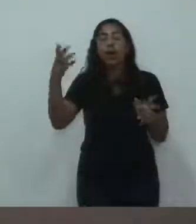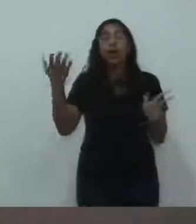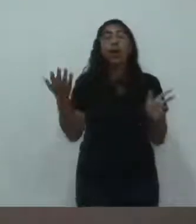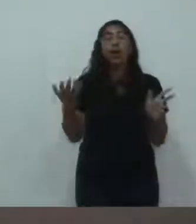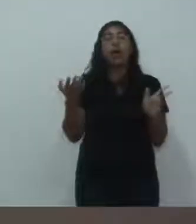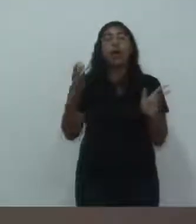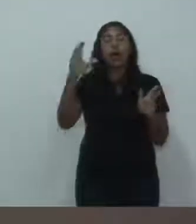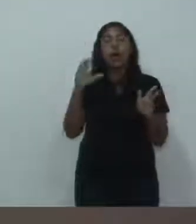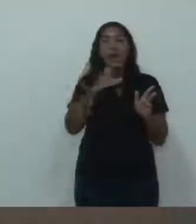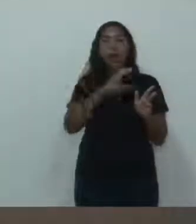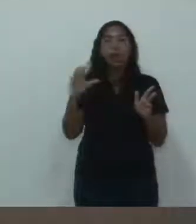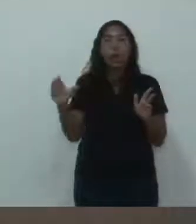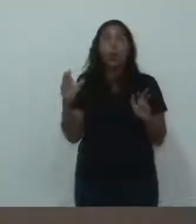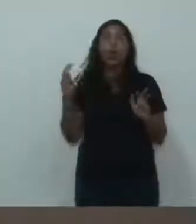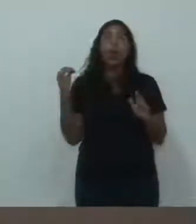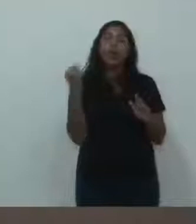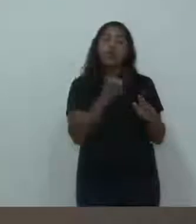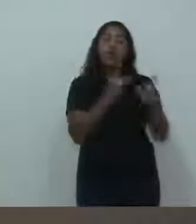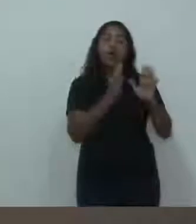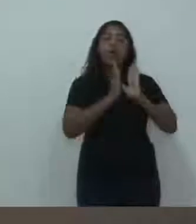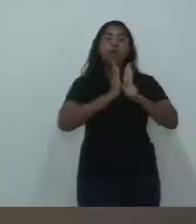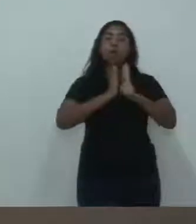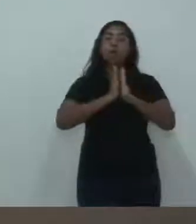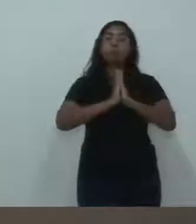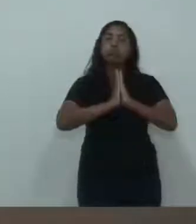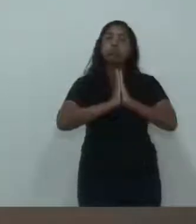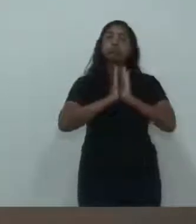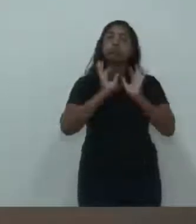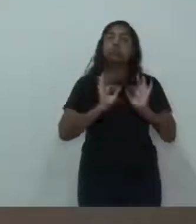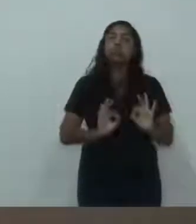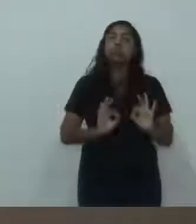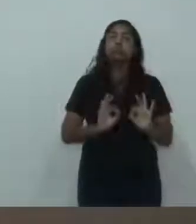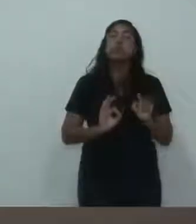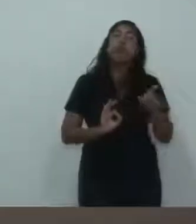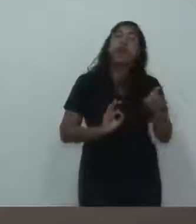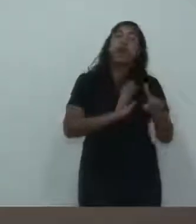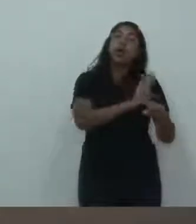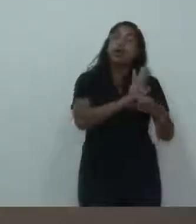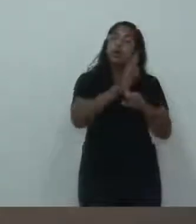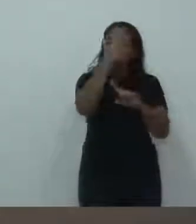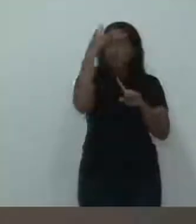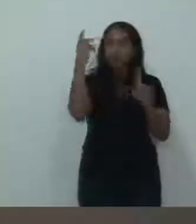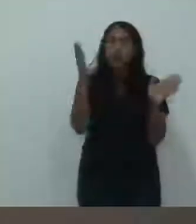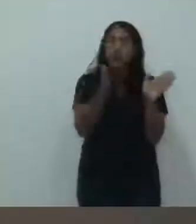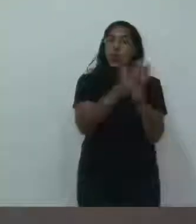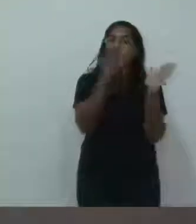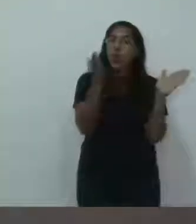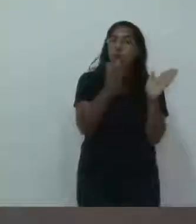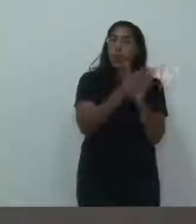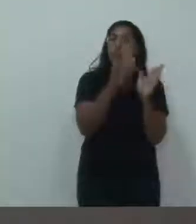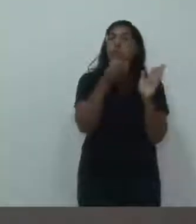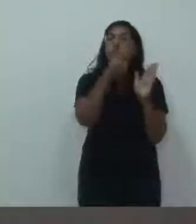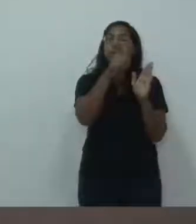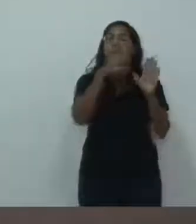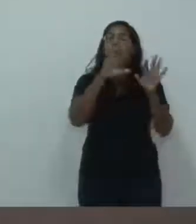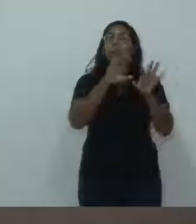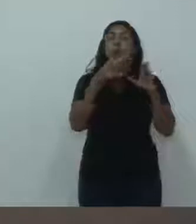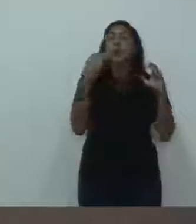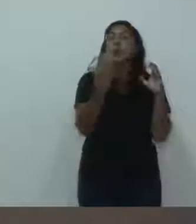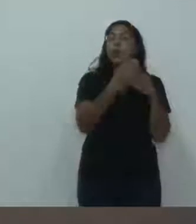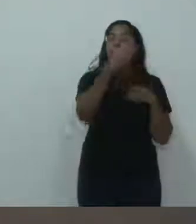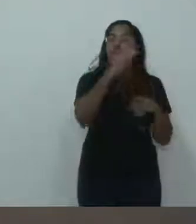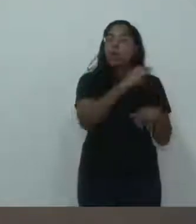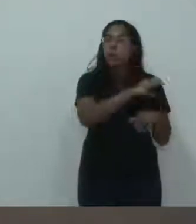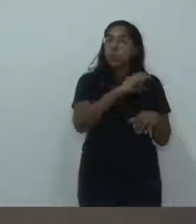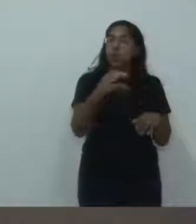políticas públicas para o pobre, não é? Então, para os menos favorecidos. Então, aqui o parabéns à comunidade católica, não é, que nós possamos, através